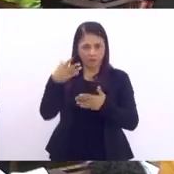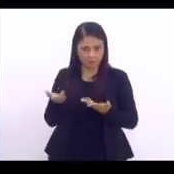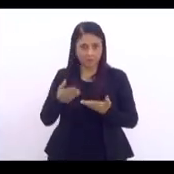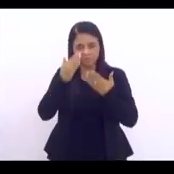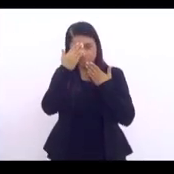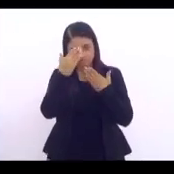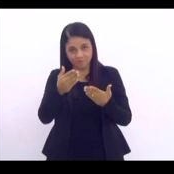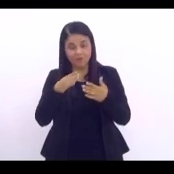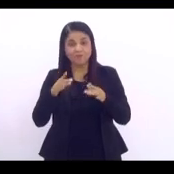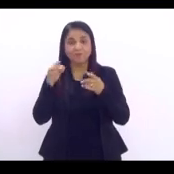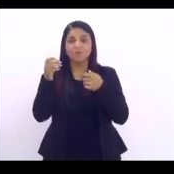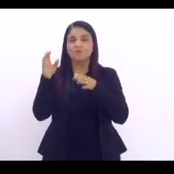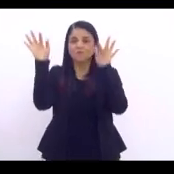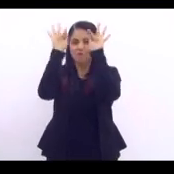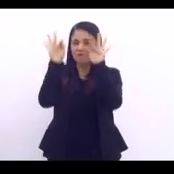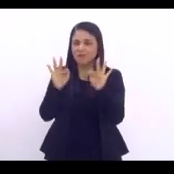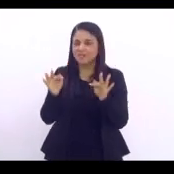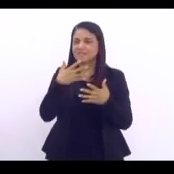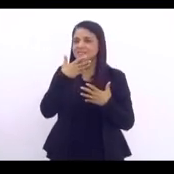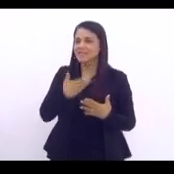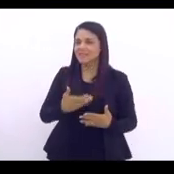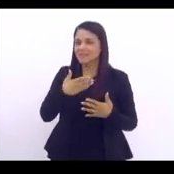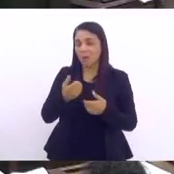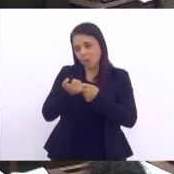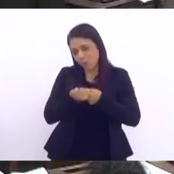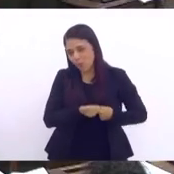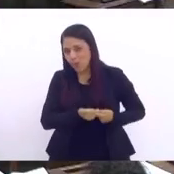ano novo próspero para todos nós.